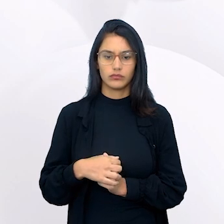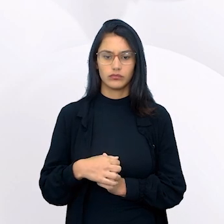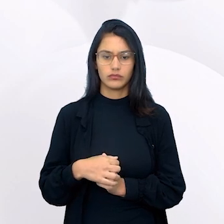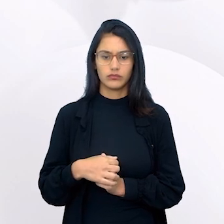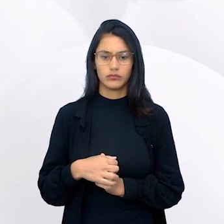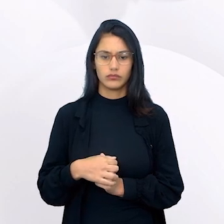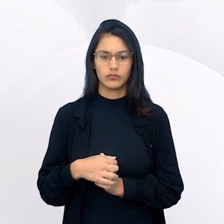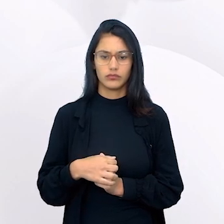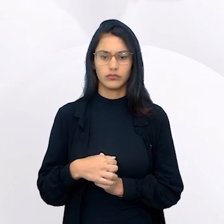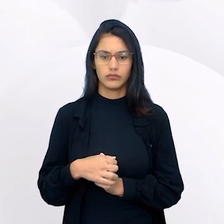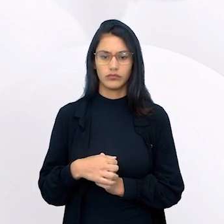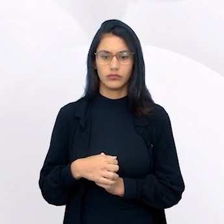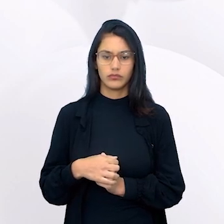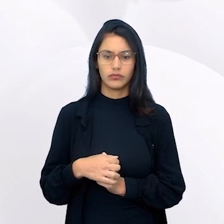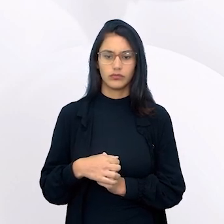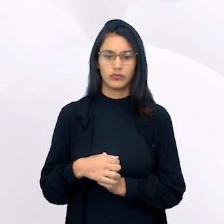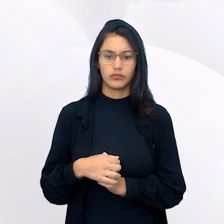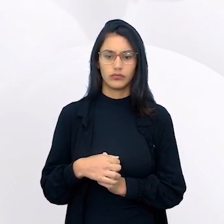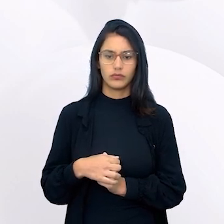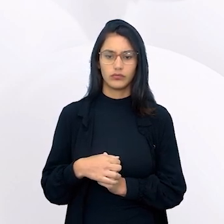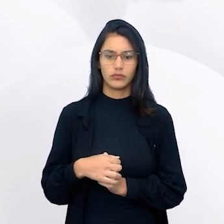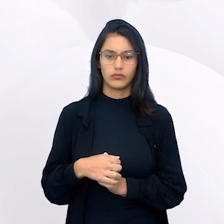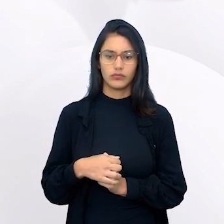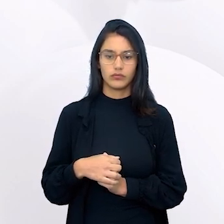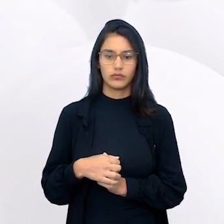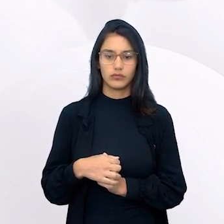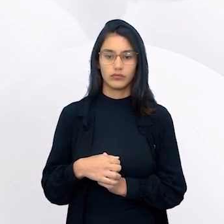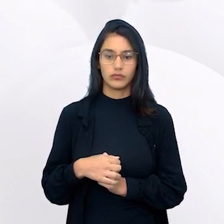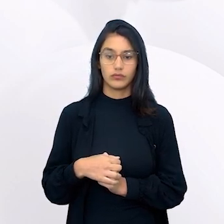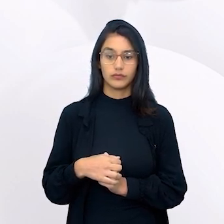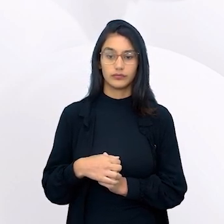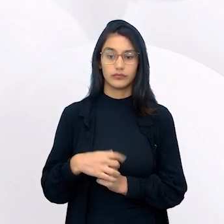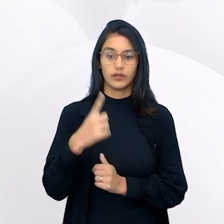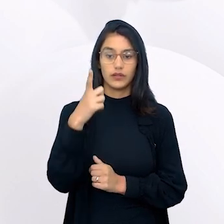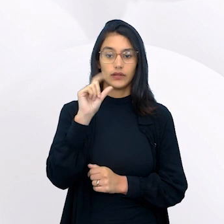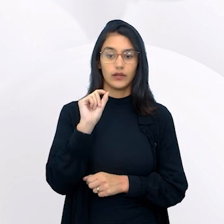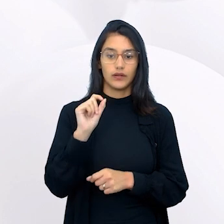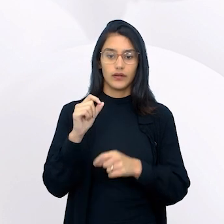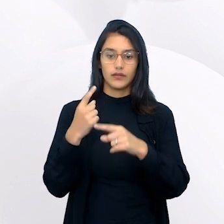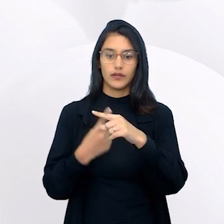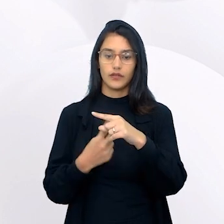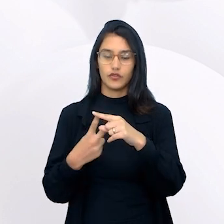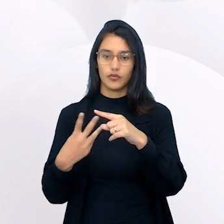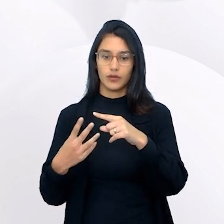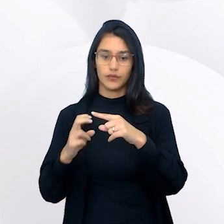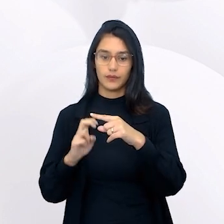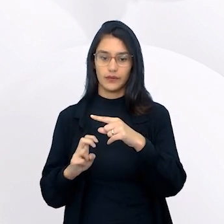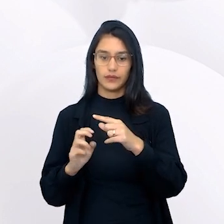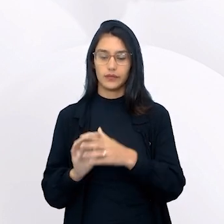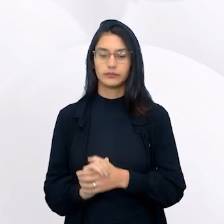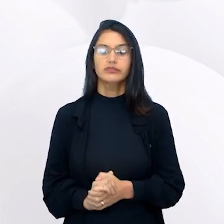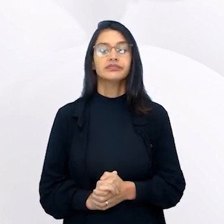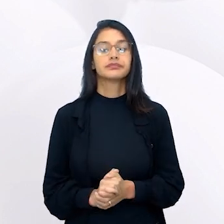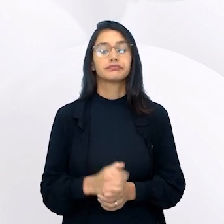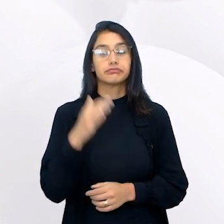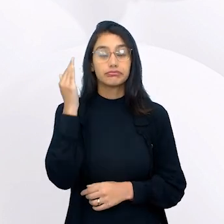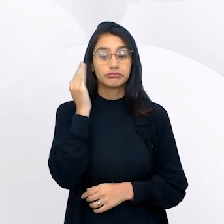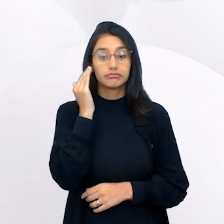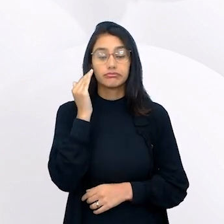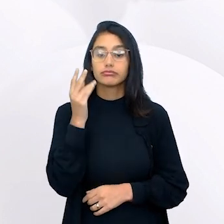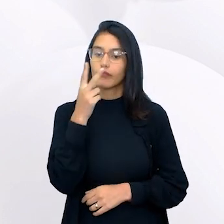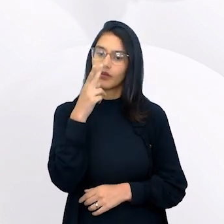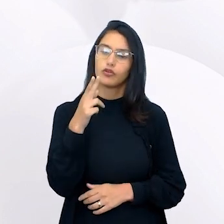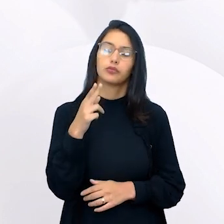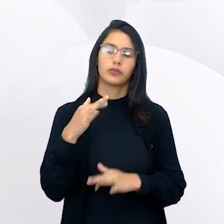É que eu leio a última, 10, 124 quintos. E 124 quintos, 10, Isso. 124 quintos. Será que Isso. eles sabem aí? Eu acho